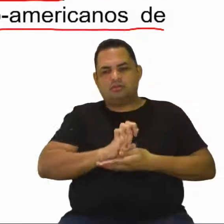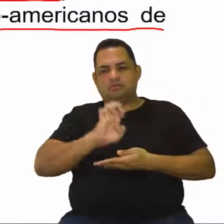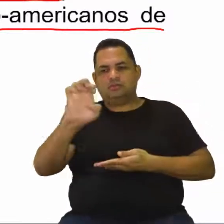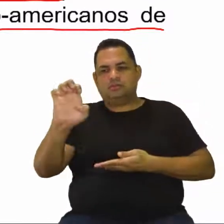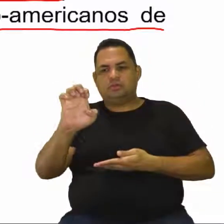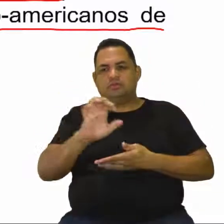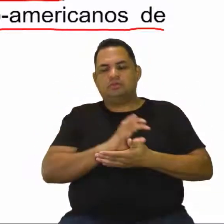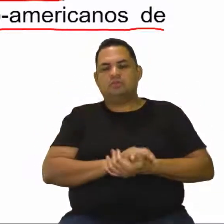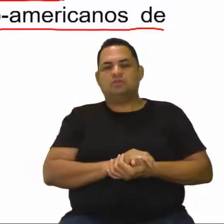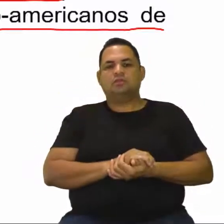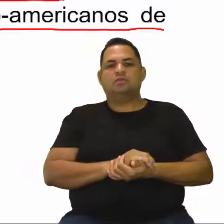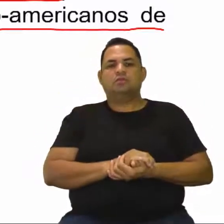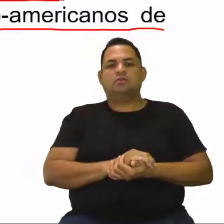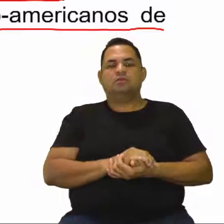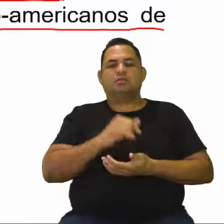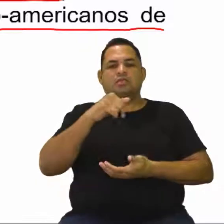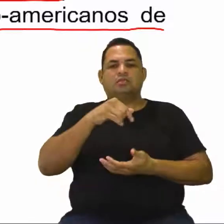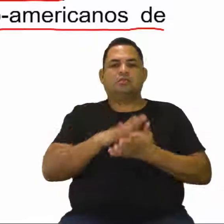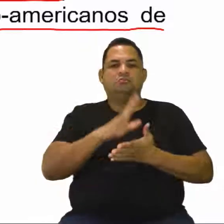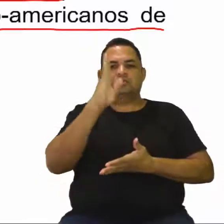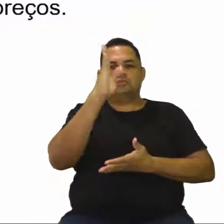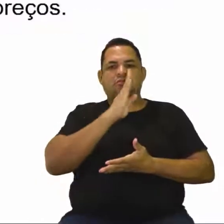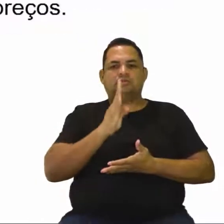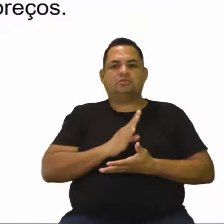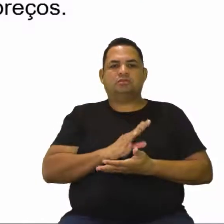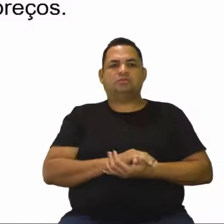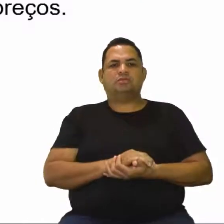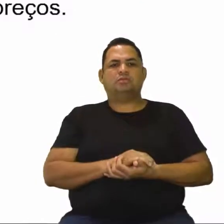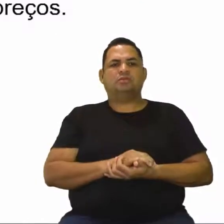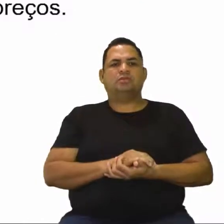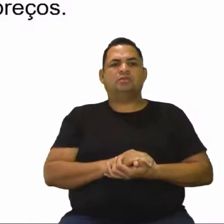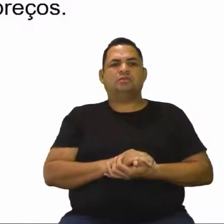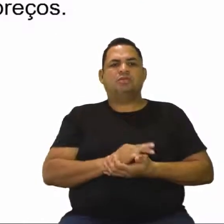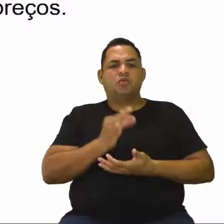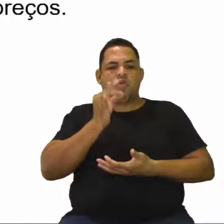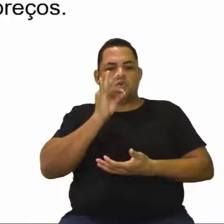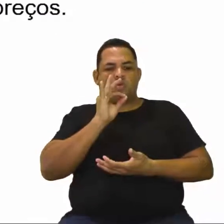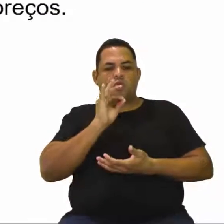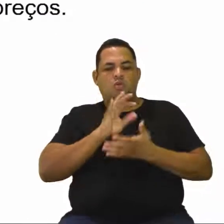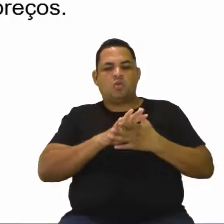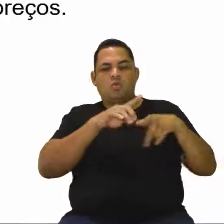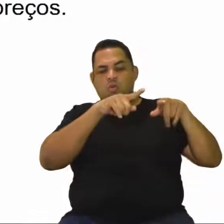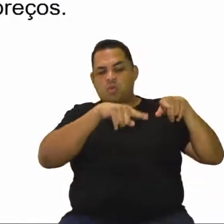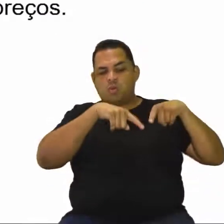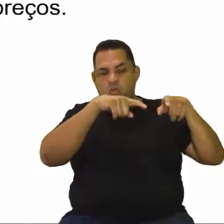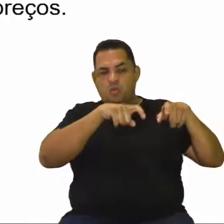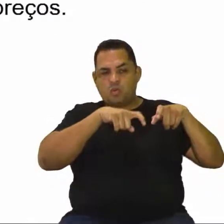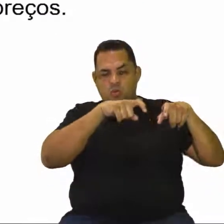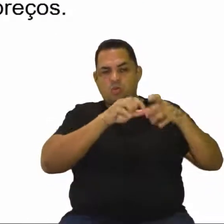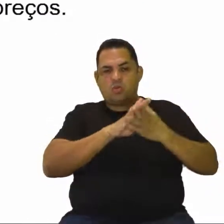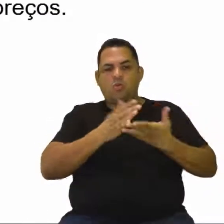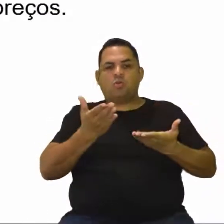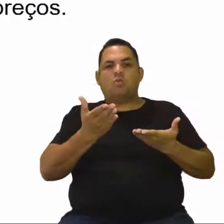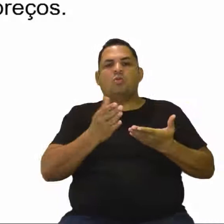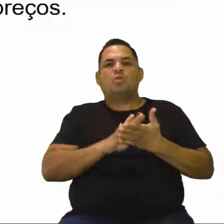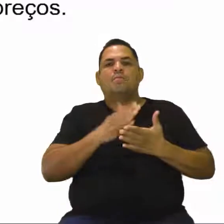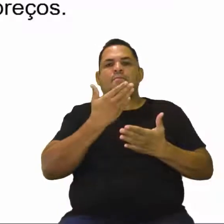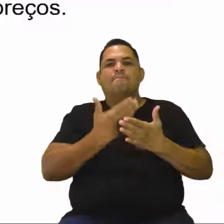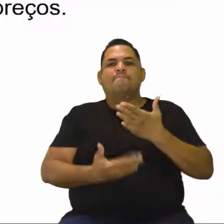agroexportadora. O caso do Brasil. Os cafeicultores